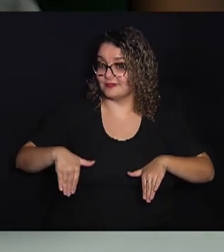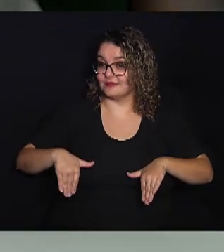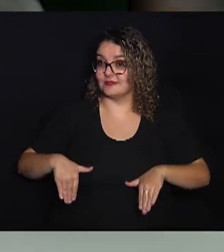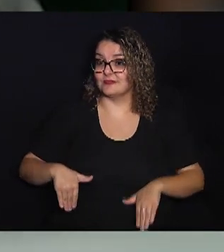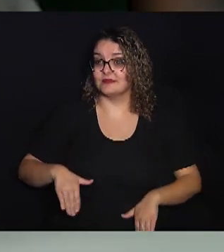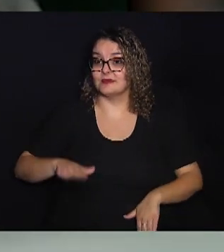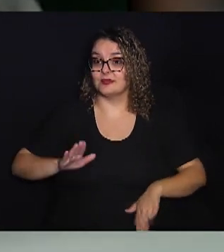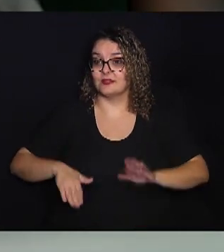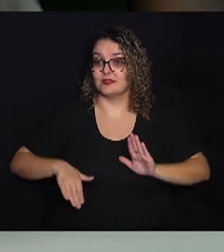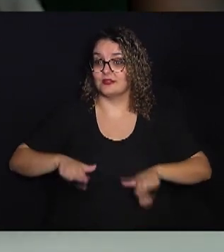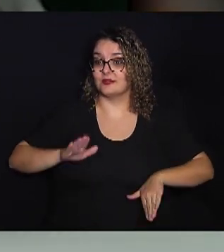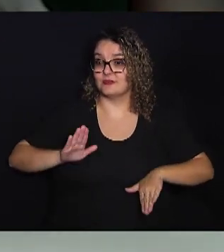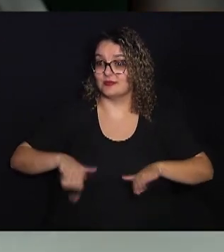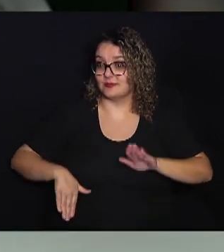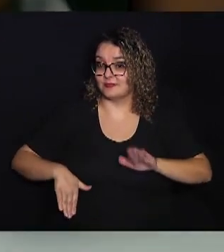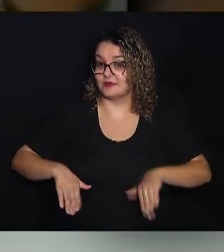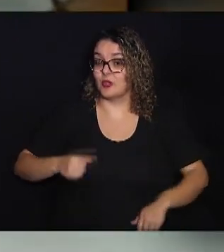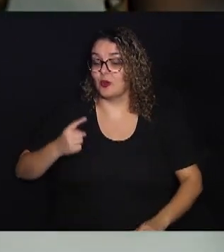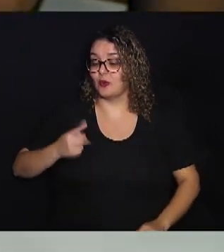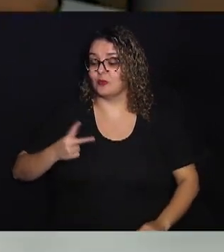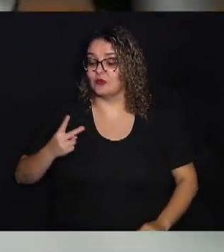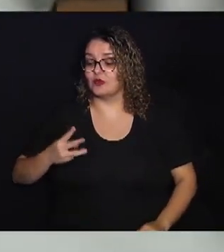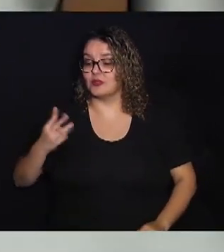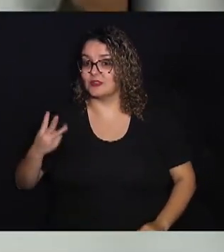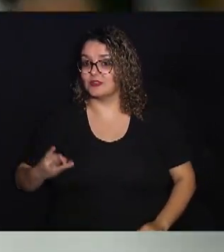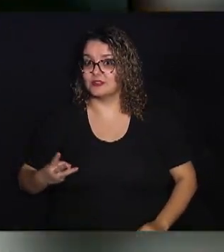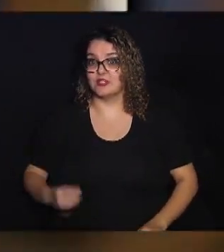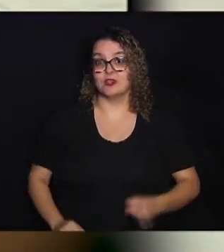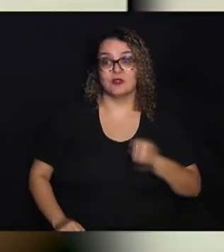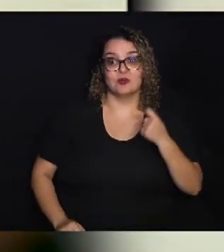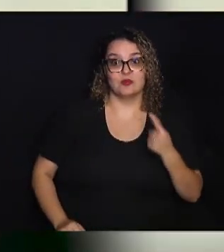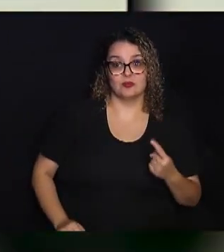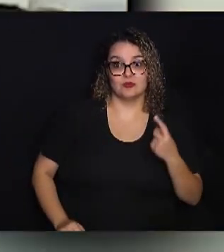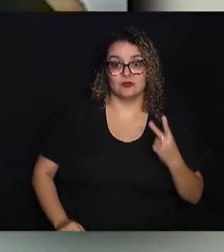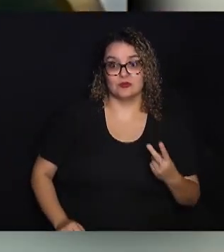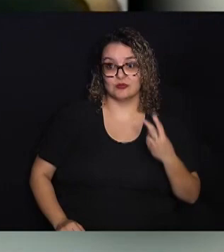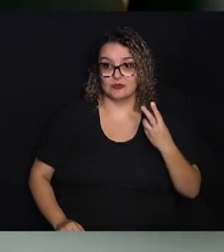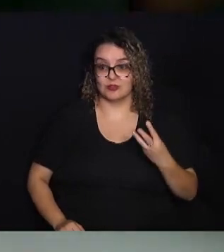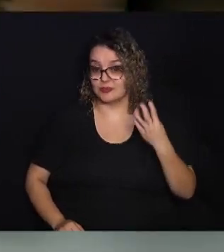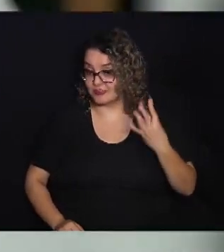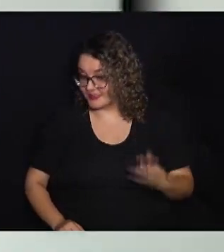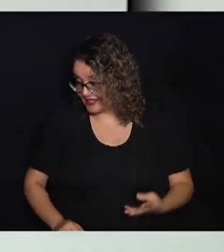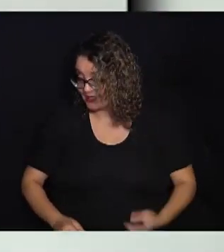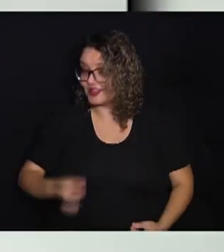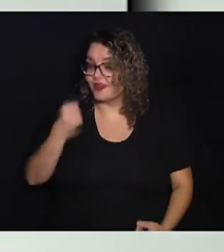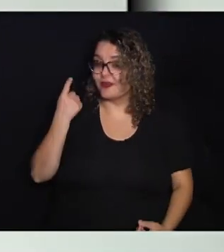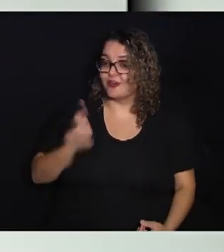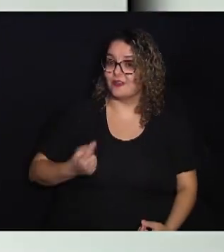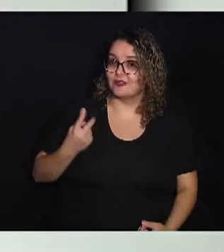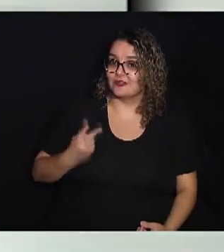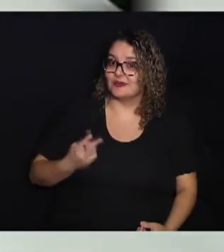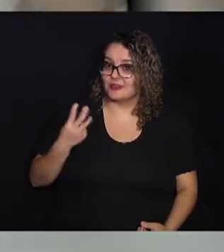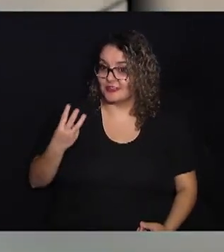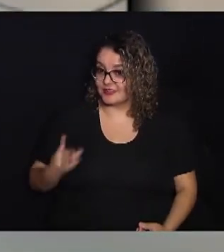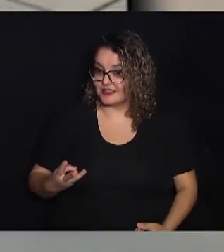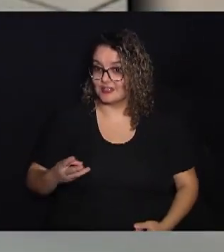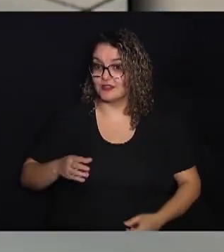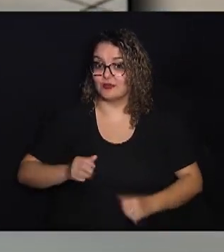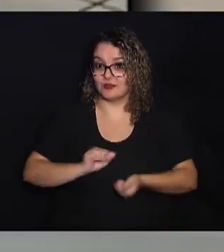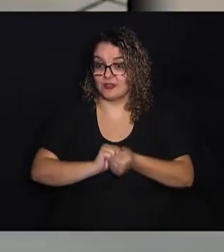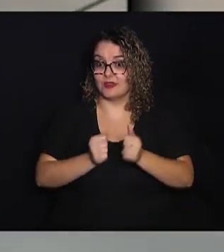E 1, 2, 3. 1, 2, 3. 1, 2, 3. 1, 2, Que